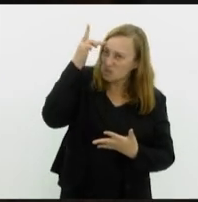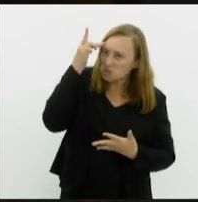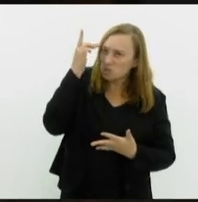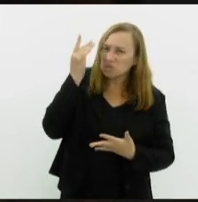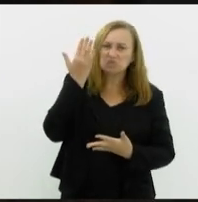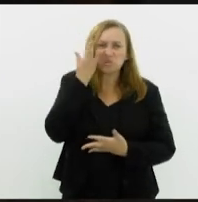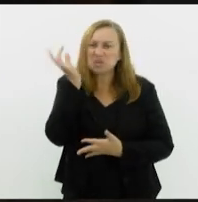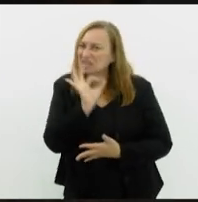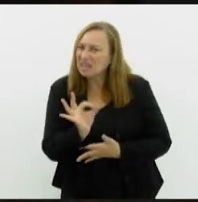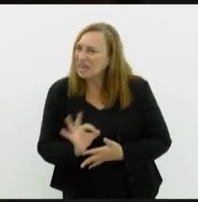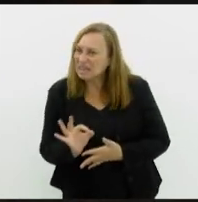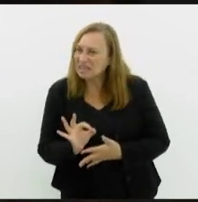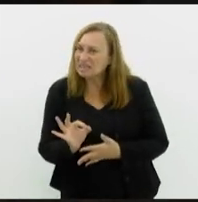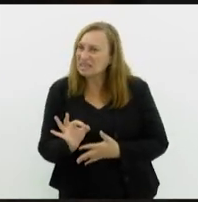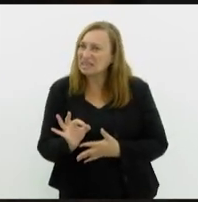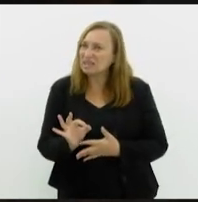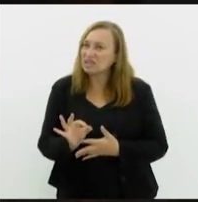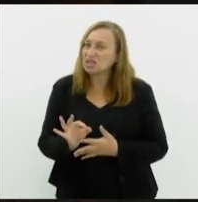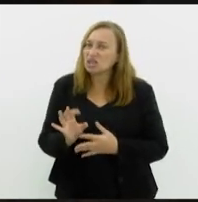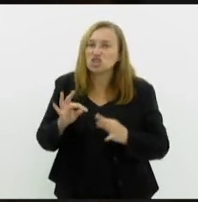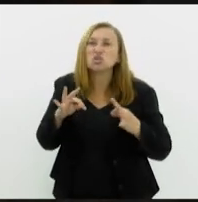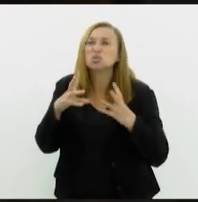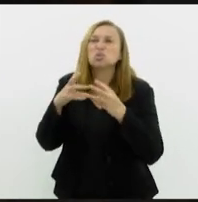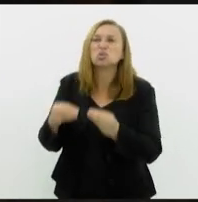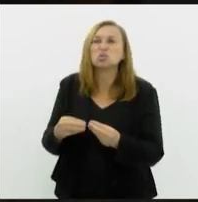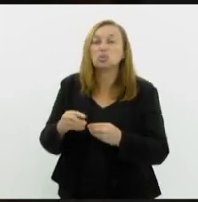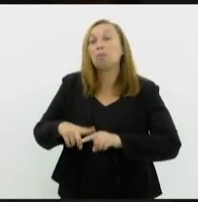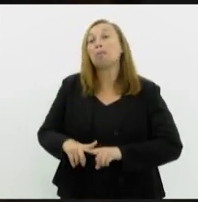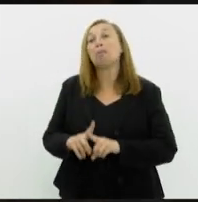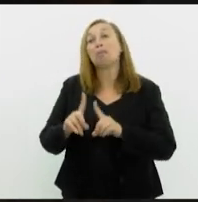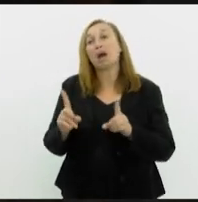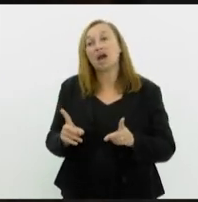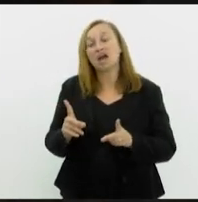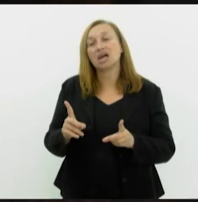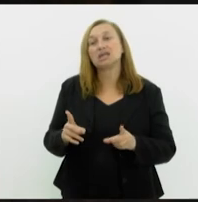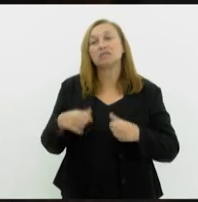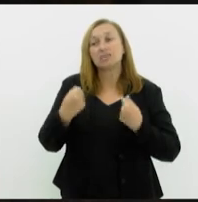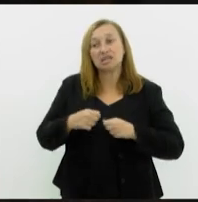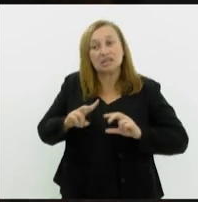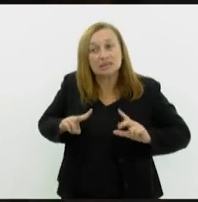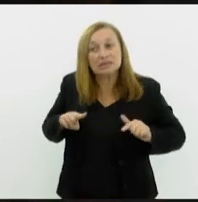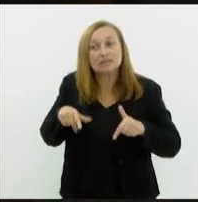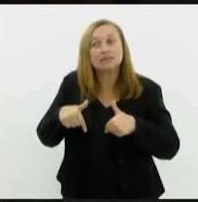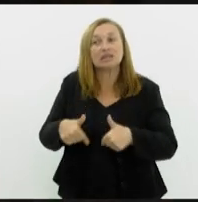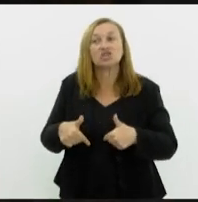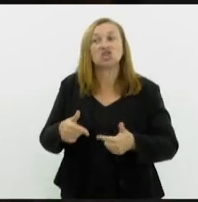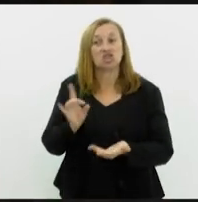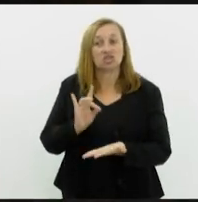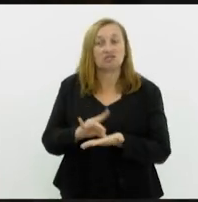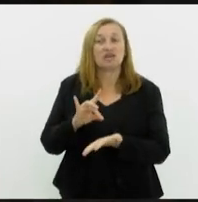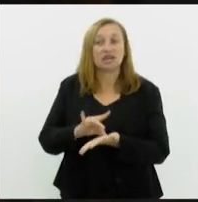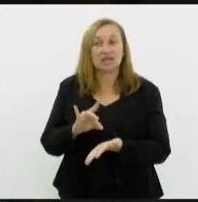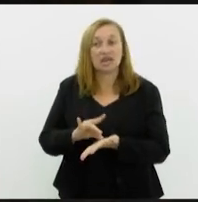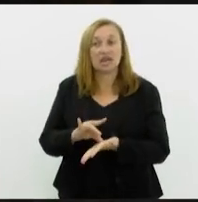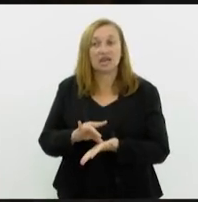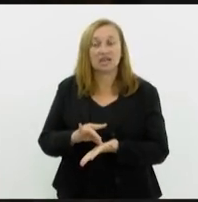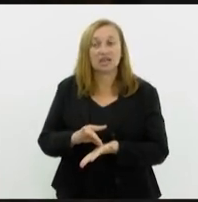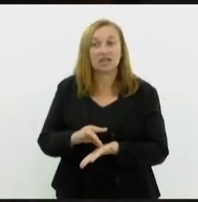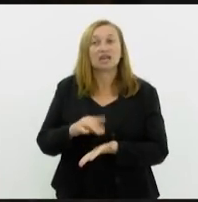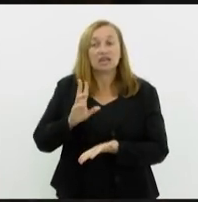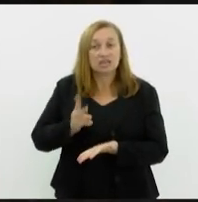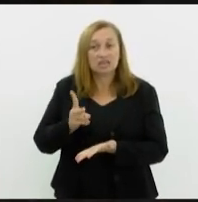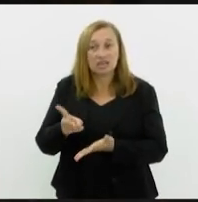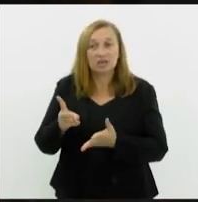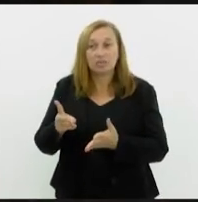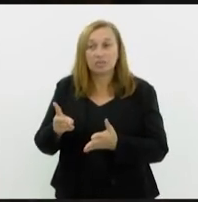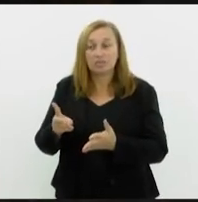entender o tamanho disso tudo, e tem que ter muita disposição de verdade, e você sempre está pautado com a